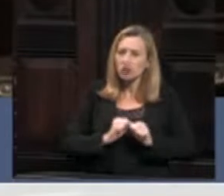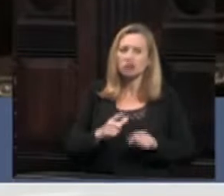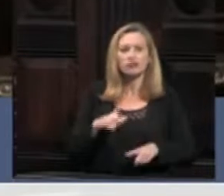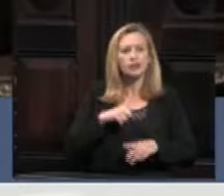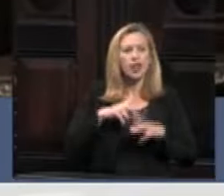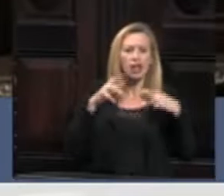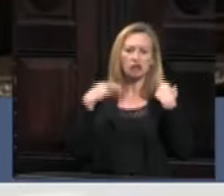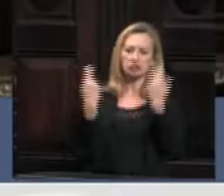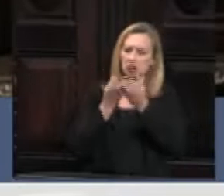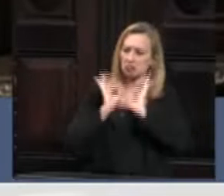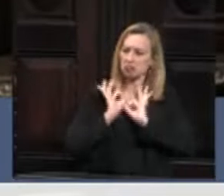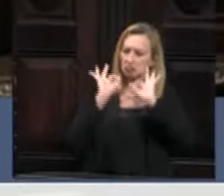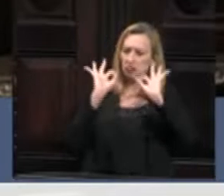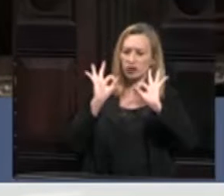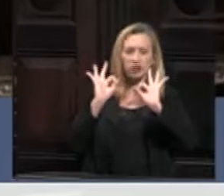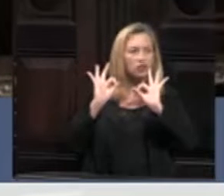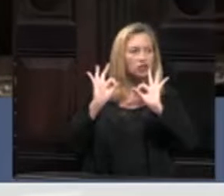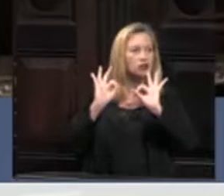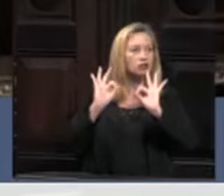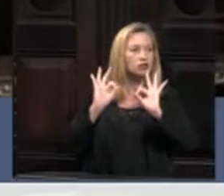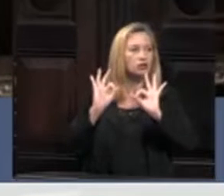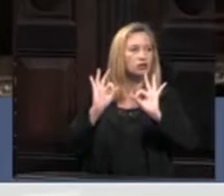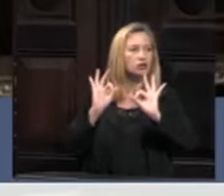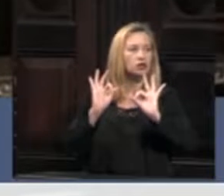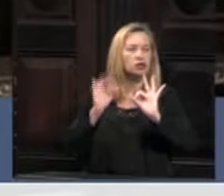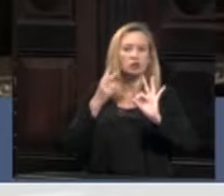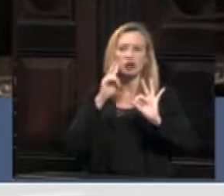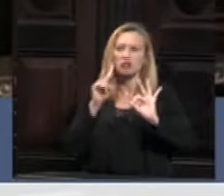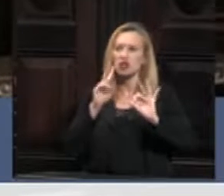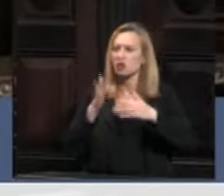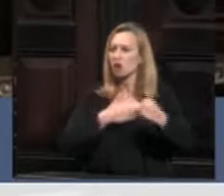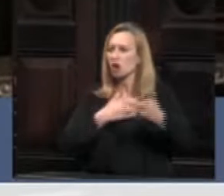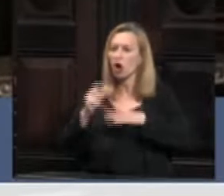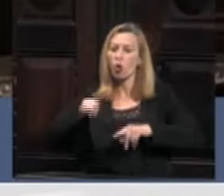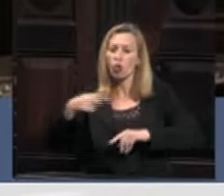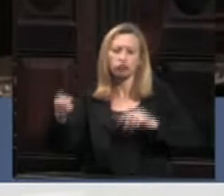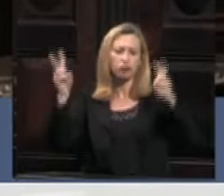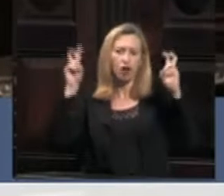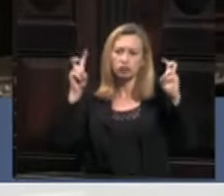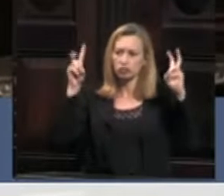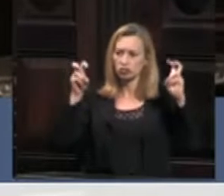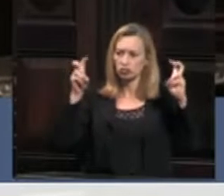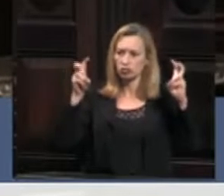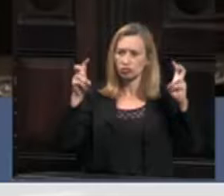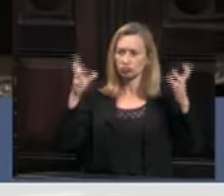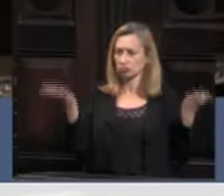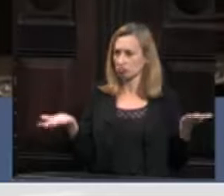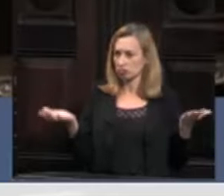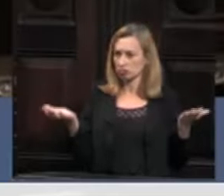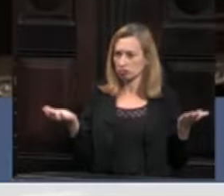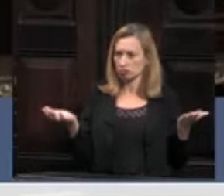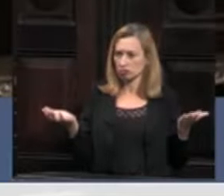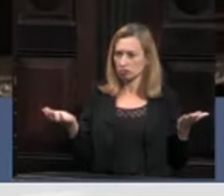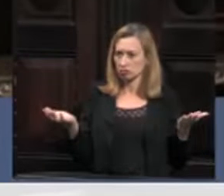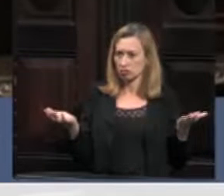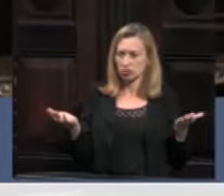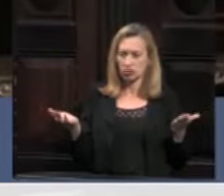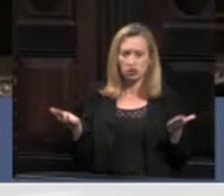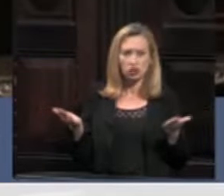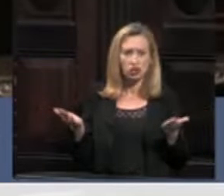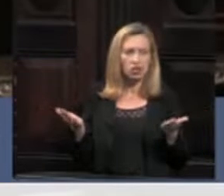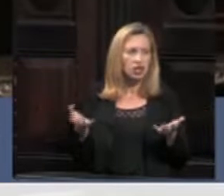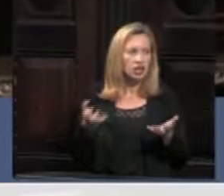extraordinária para apreciar qualquer outra matéria, que seria uma forma de burlar a